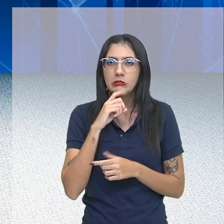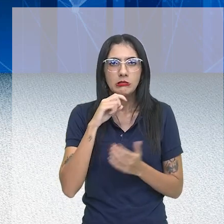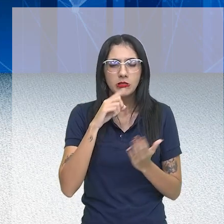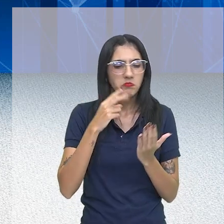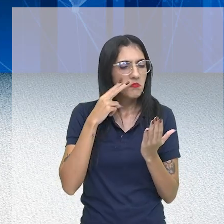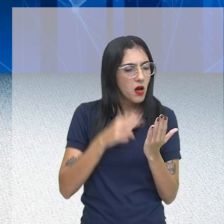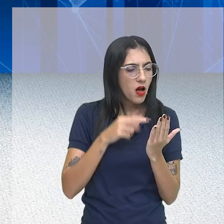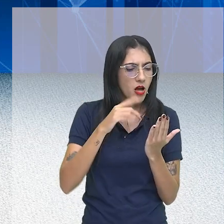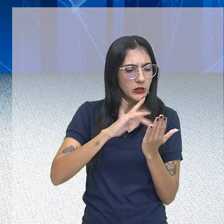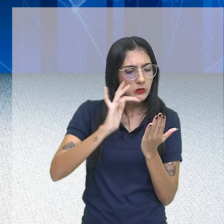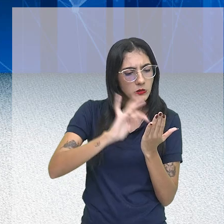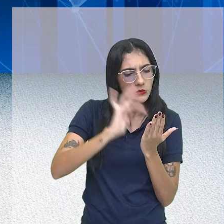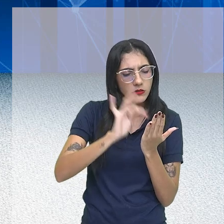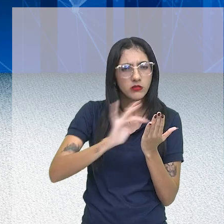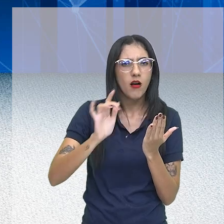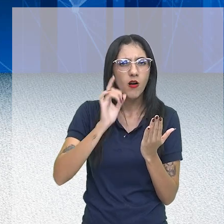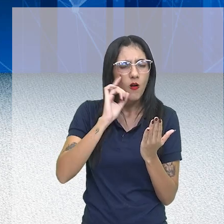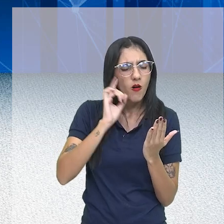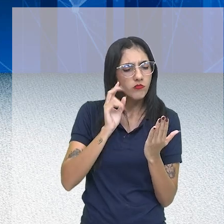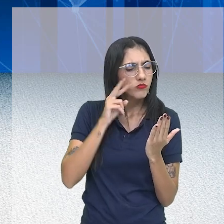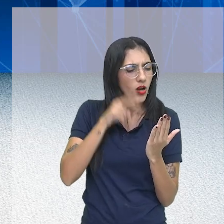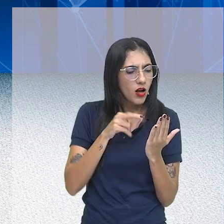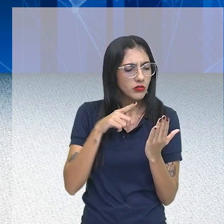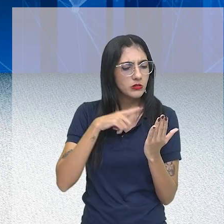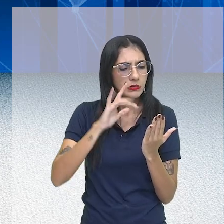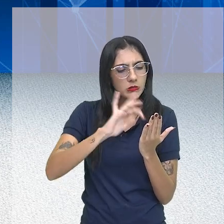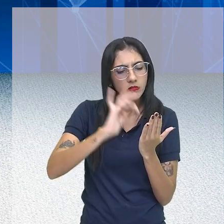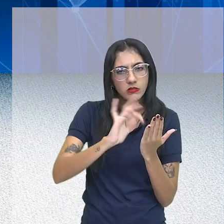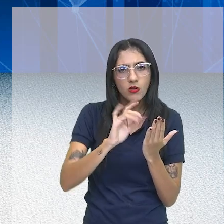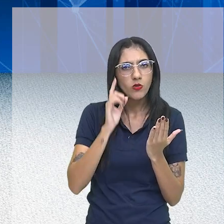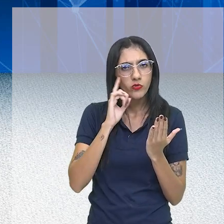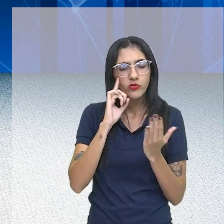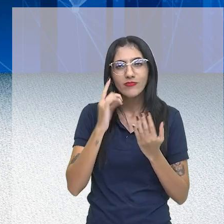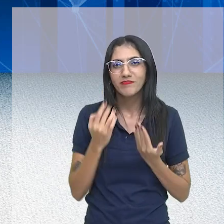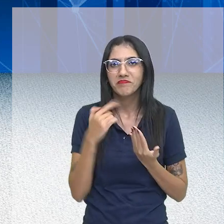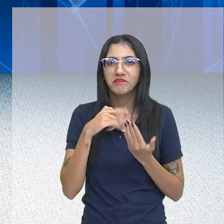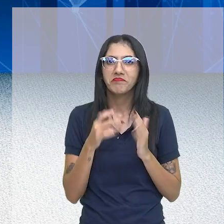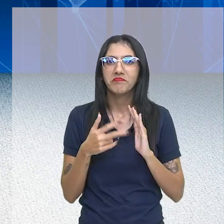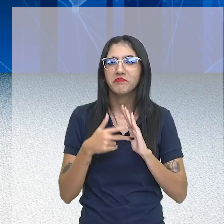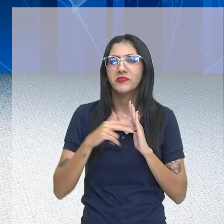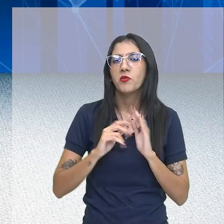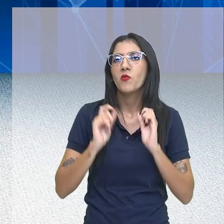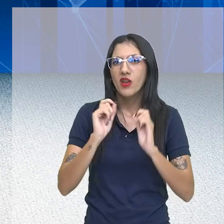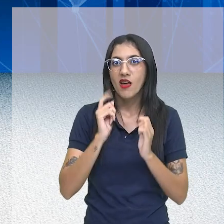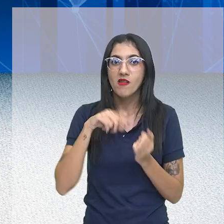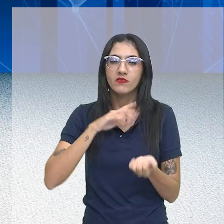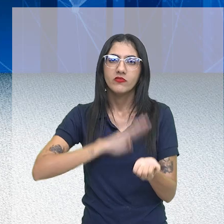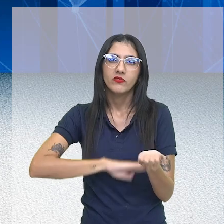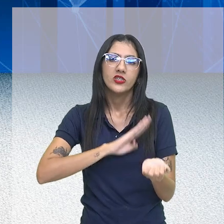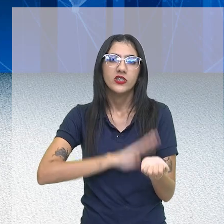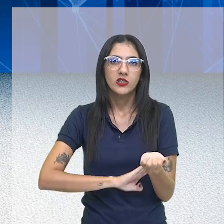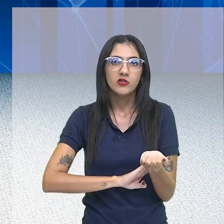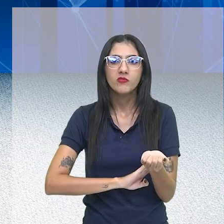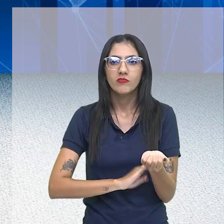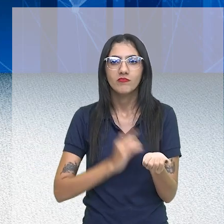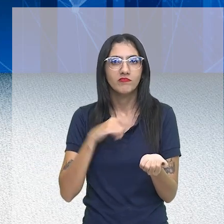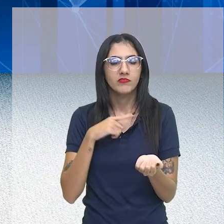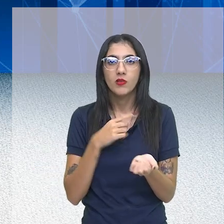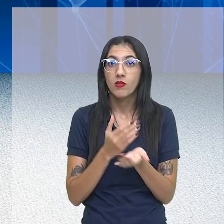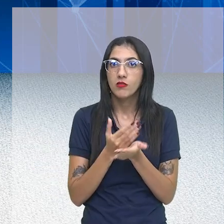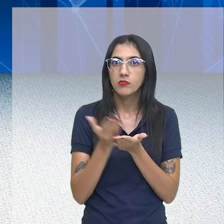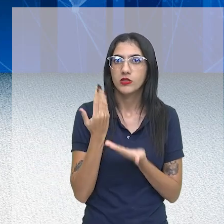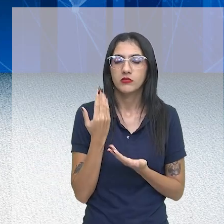sair daquela realidade virtual. Nós chamamos isso de dependência digital, porque isso está começando